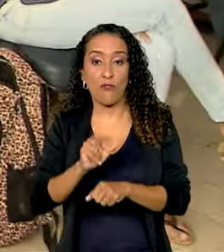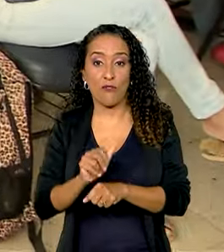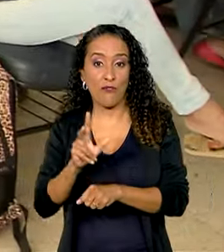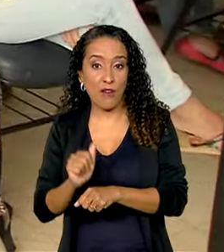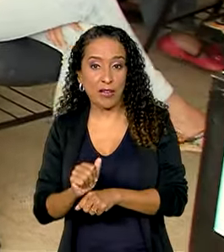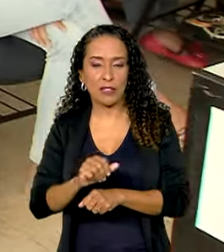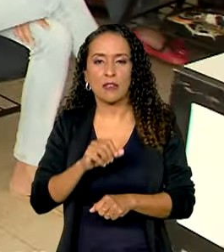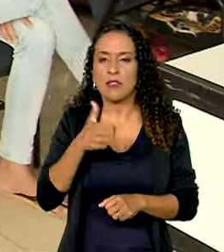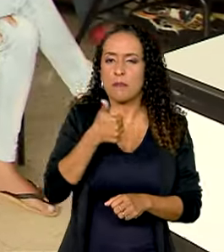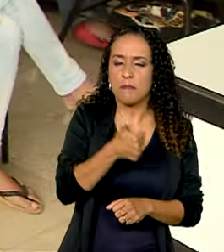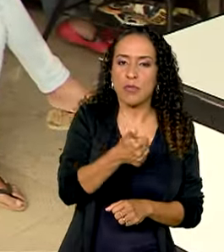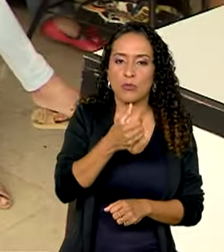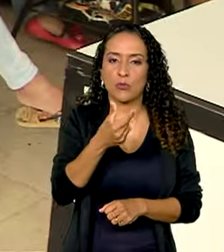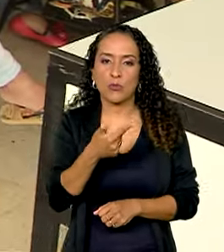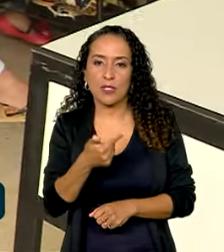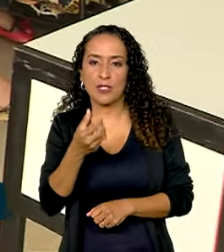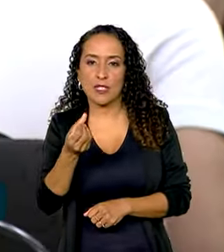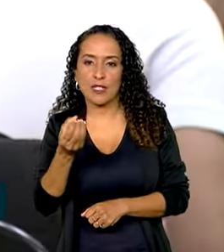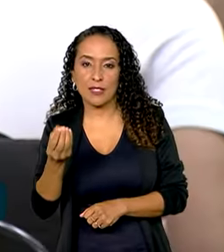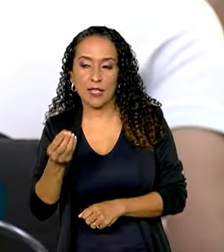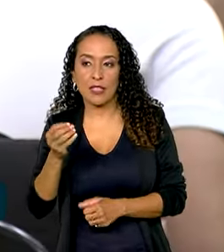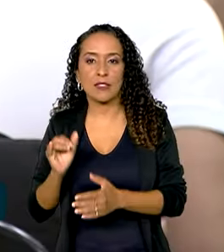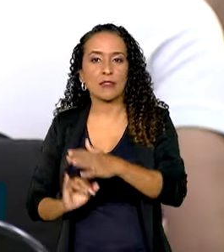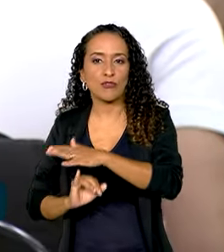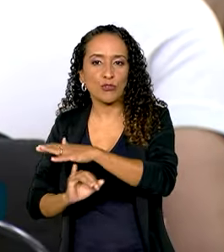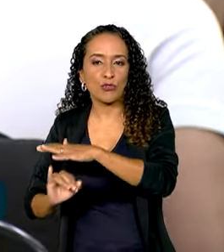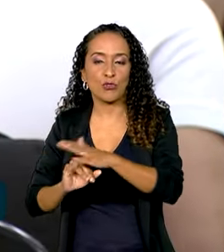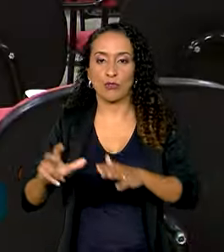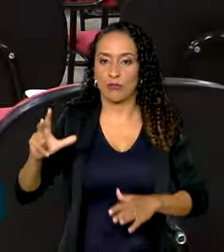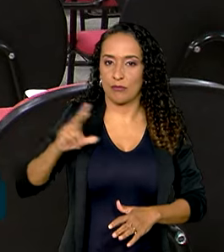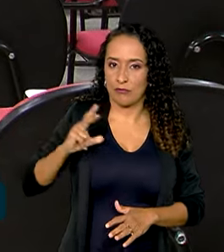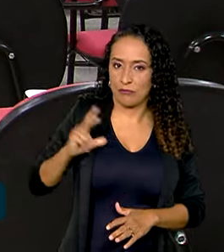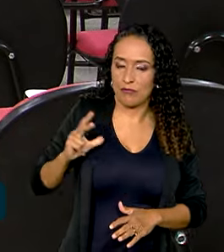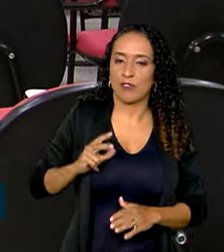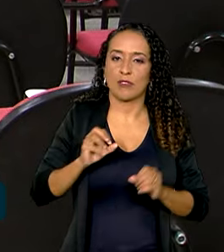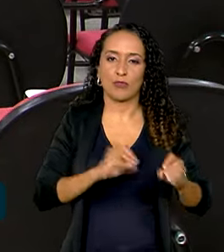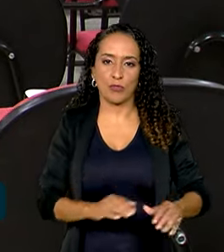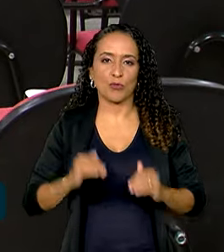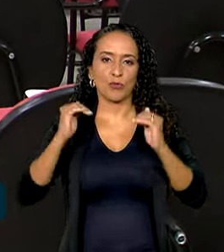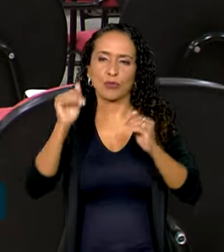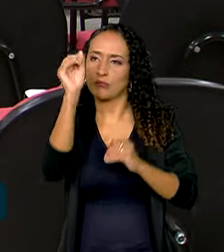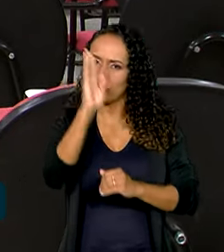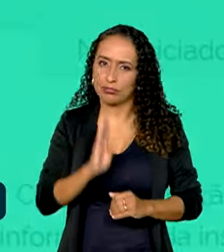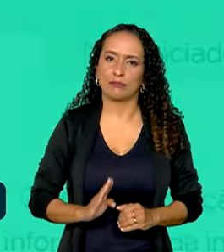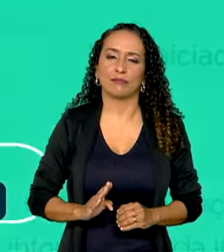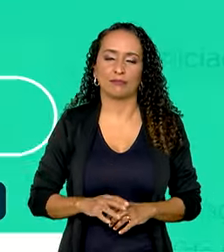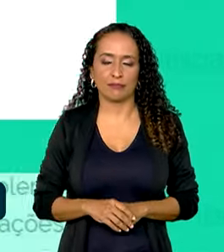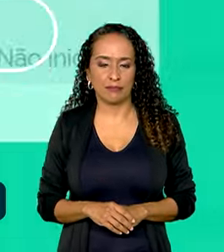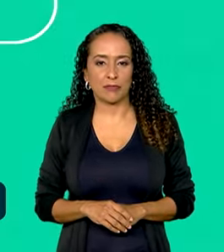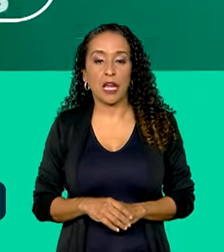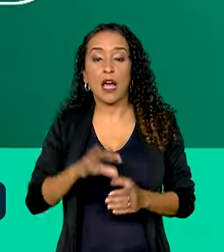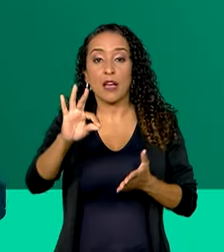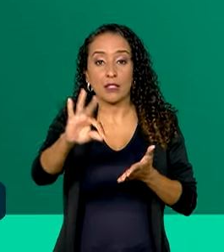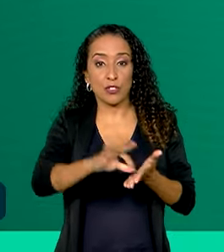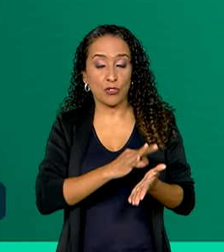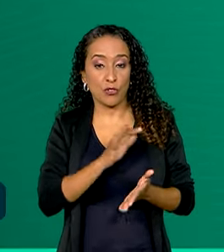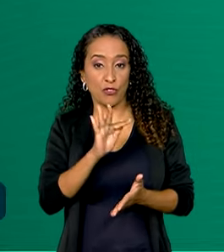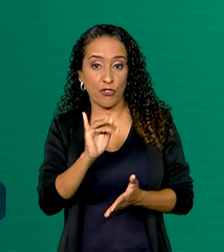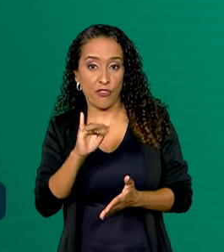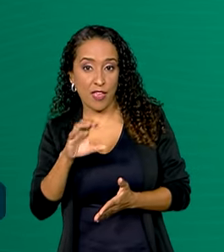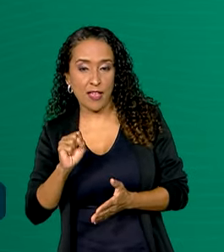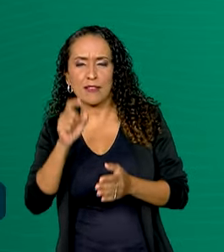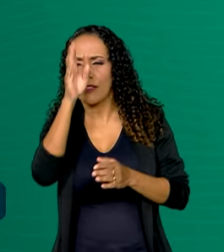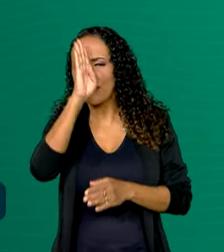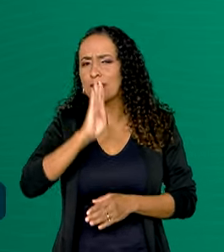em 1.260 instituições privadas de educação superior de todo o país. As inscrições do FIES